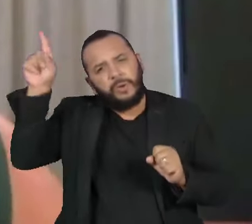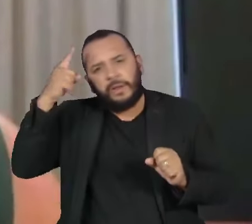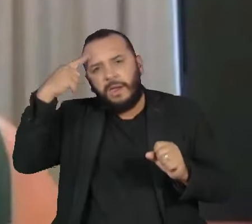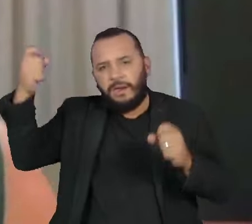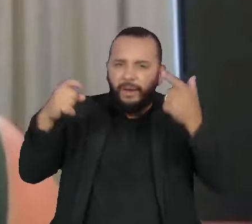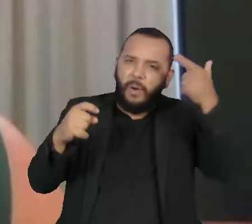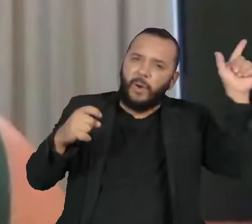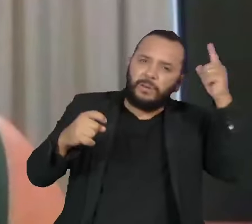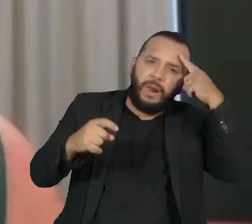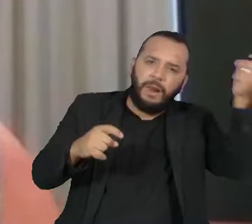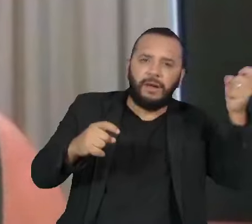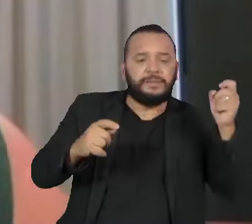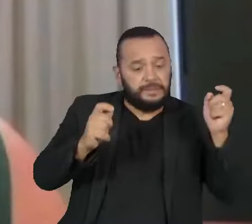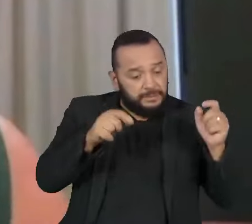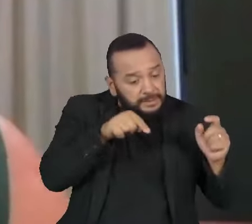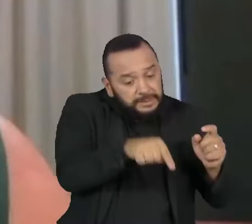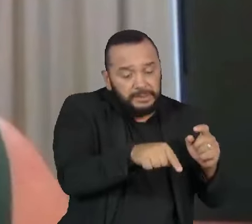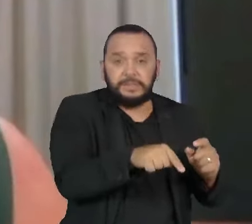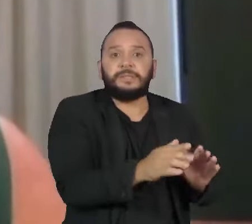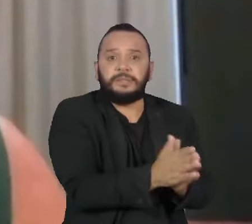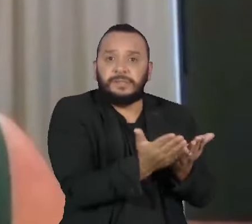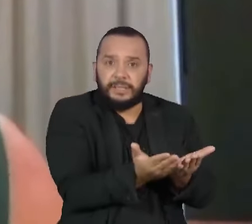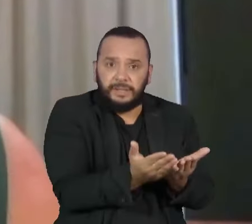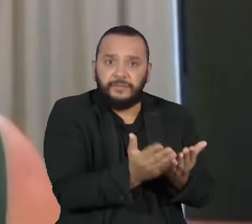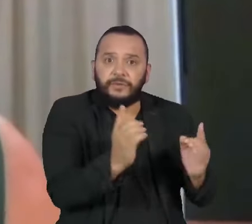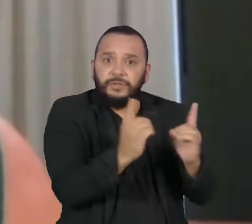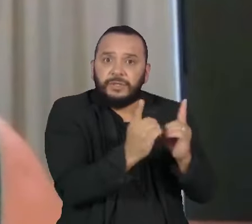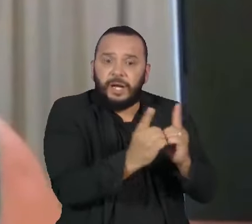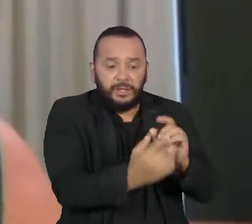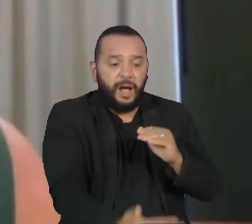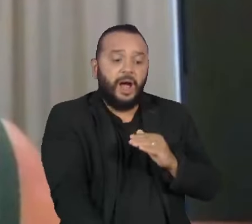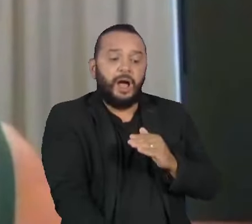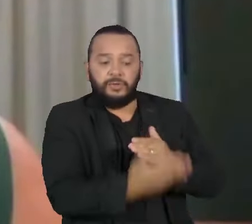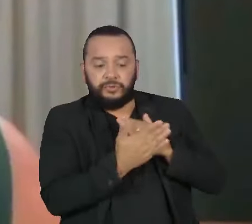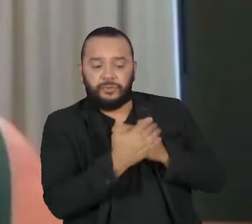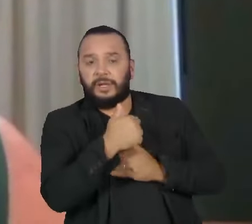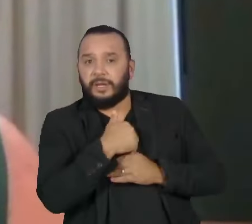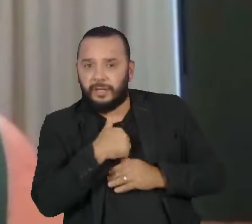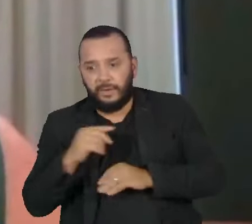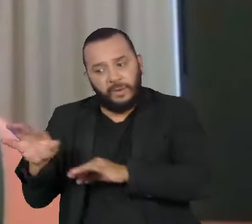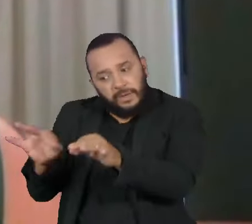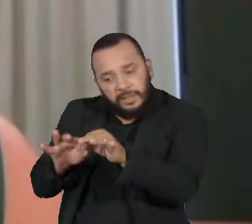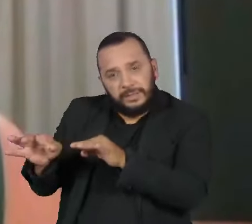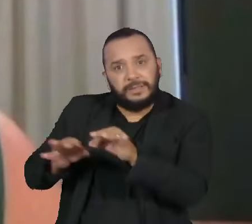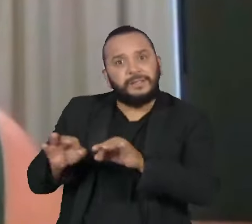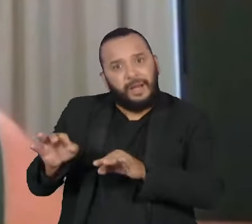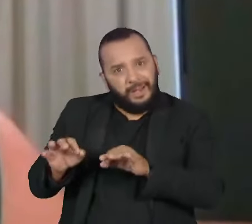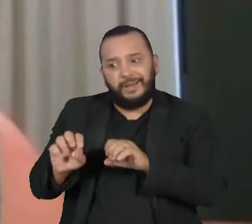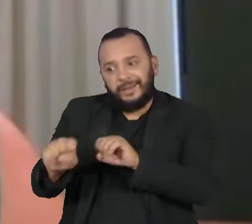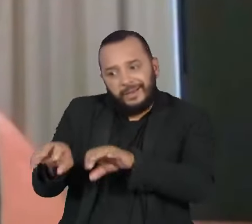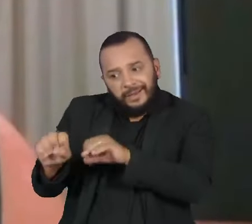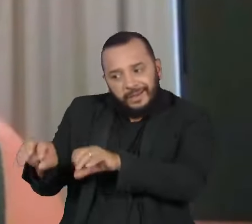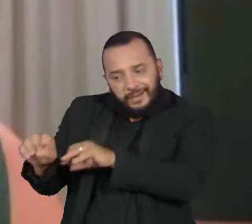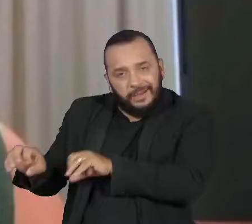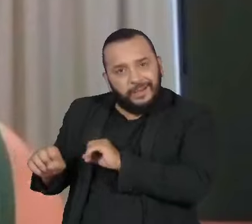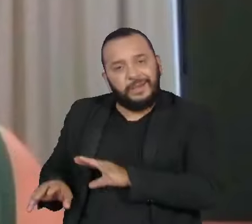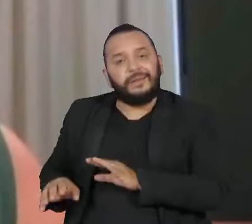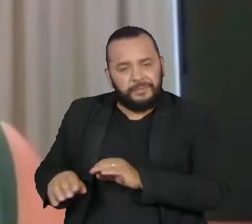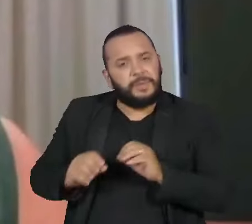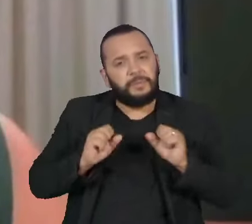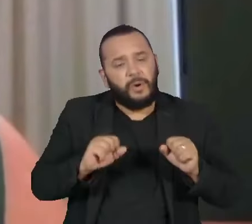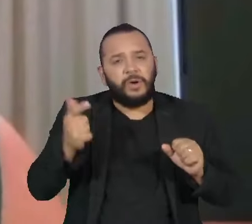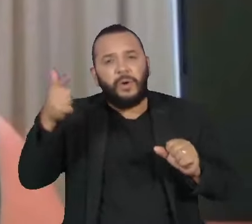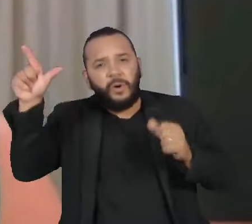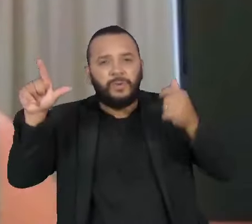um elemento que pode ajudar a organizar aquele momento, mas ele pode sim extrapolar. Há uma polêmica, sempre